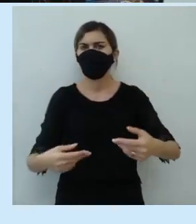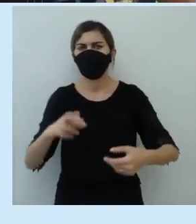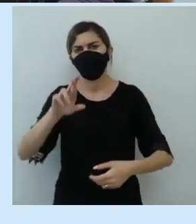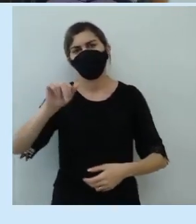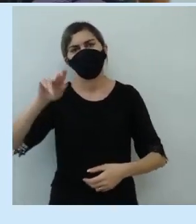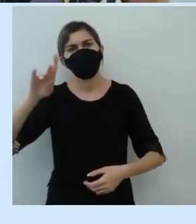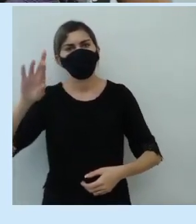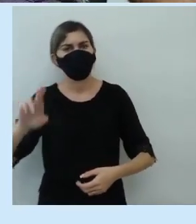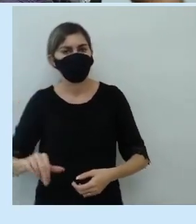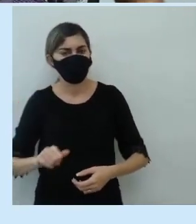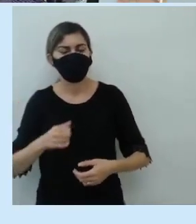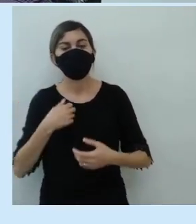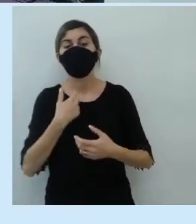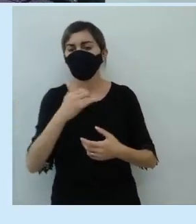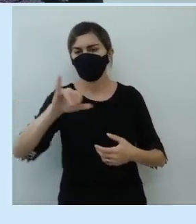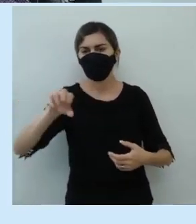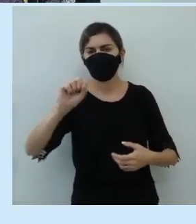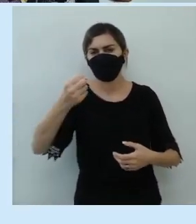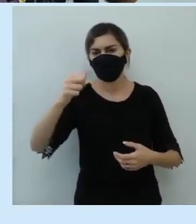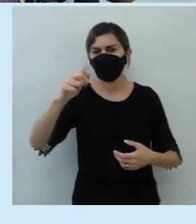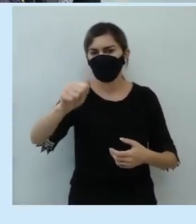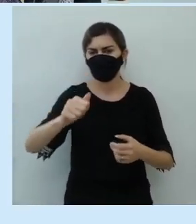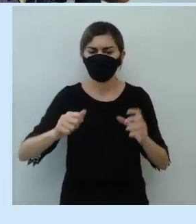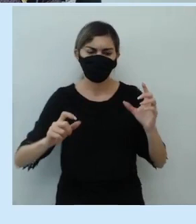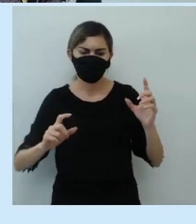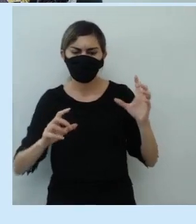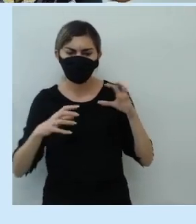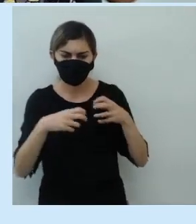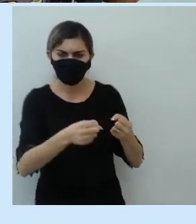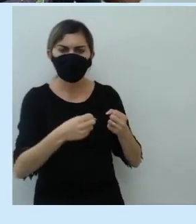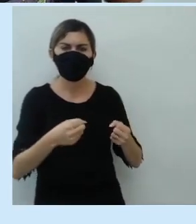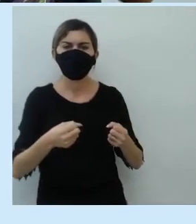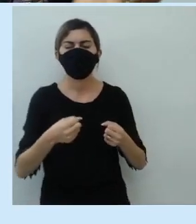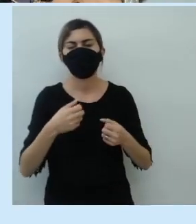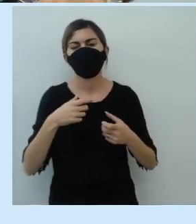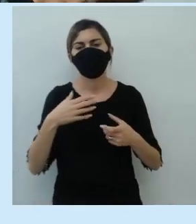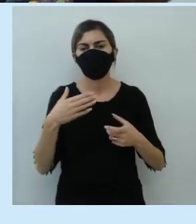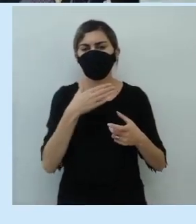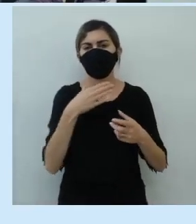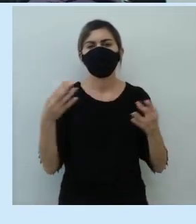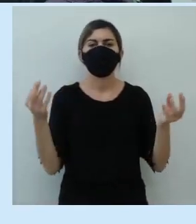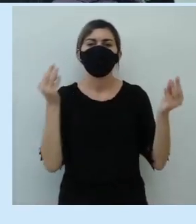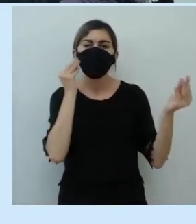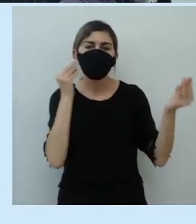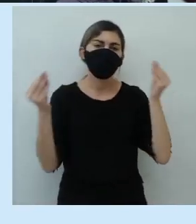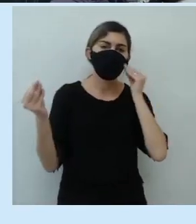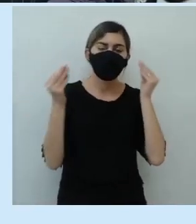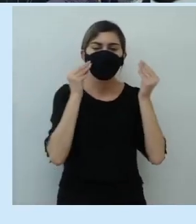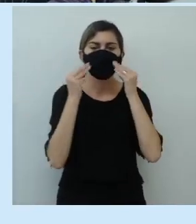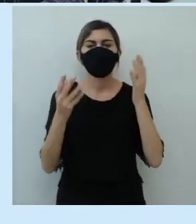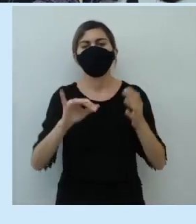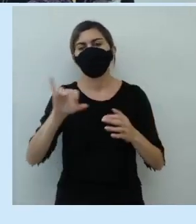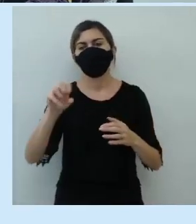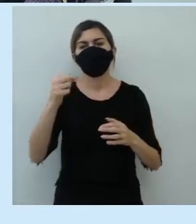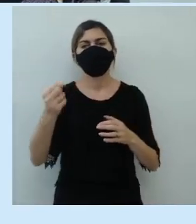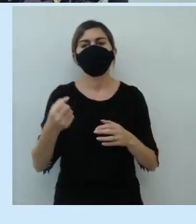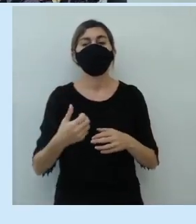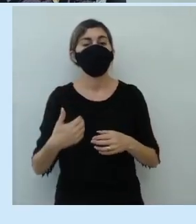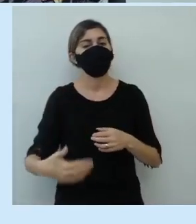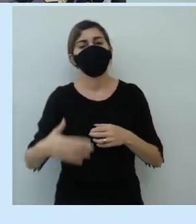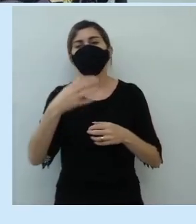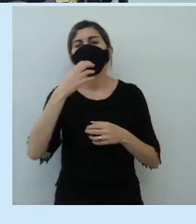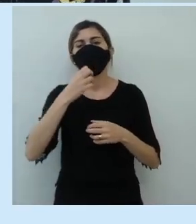rubrica, né? E aí Jéssica agarra Pedro e Tomás pelo pescoço e os beija. E vai dizer o seguinte, vai